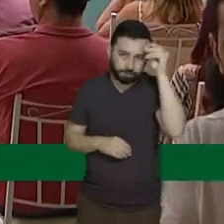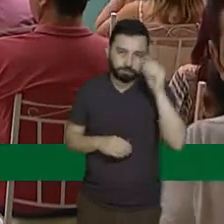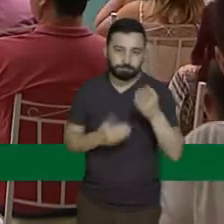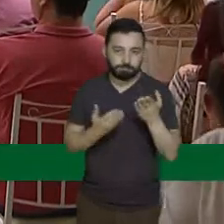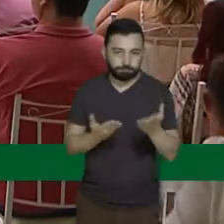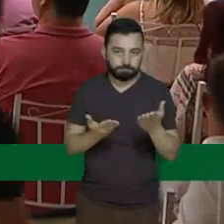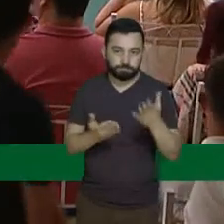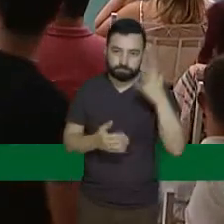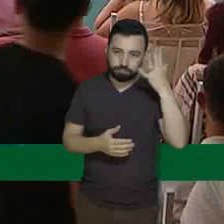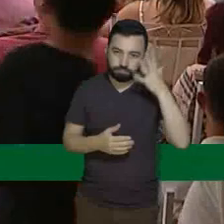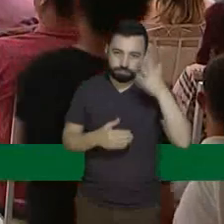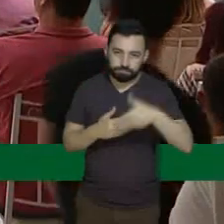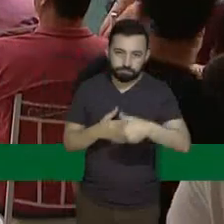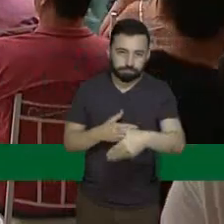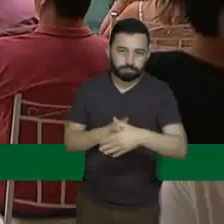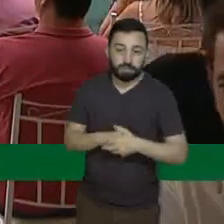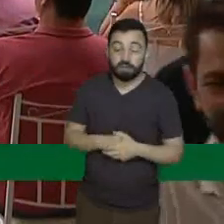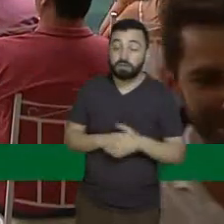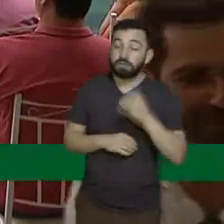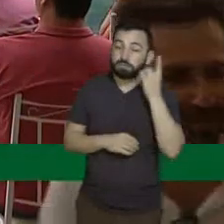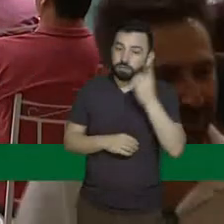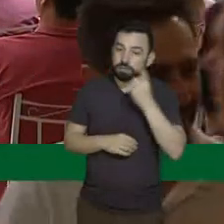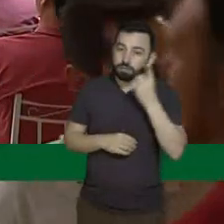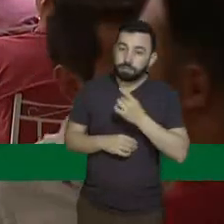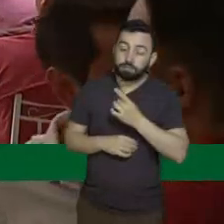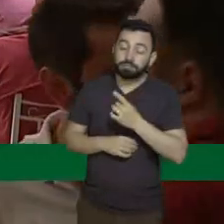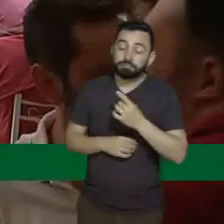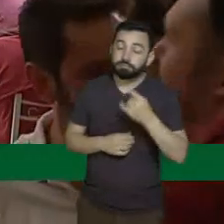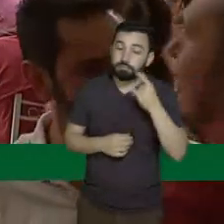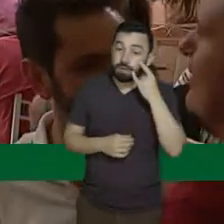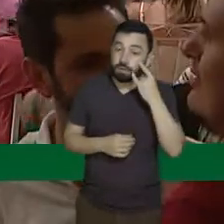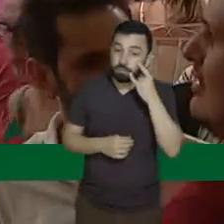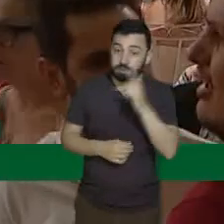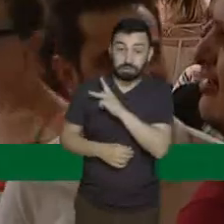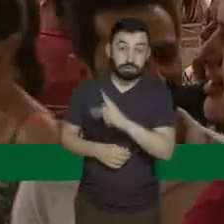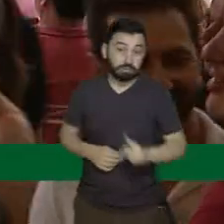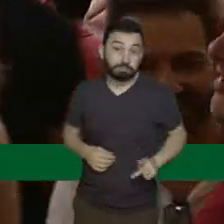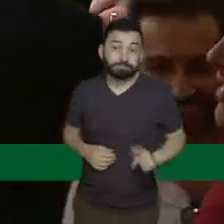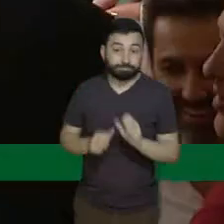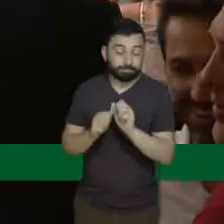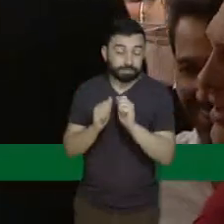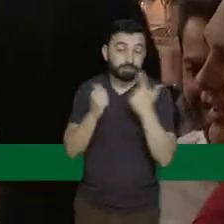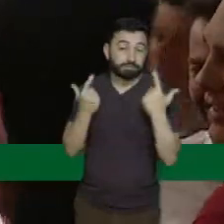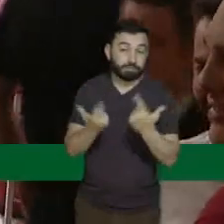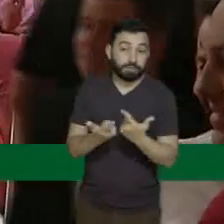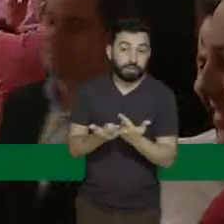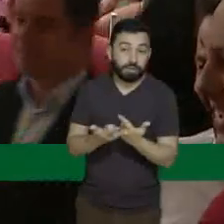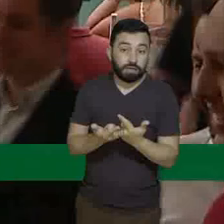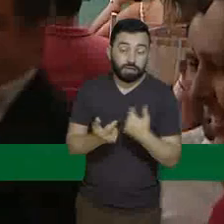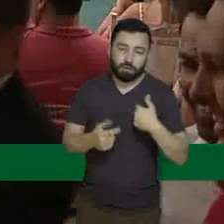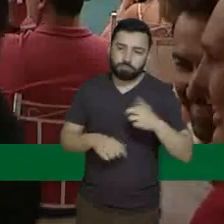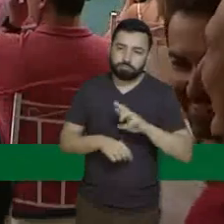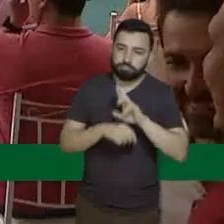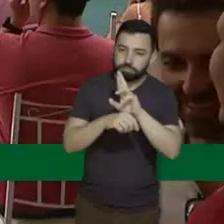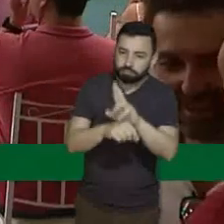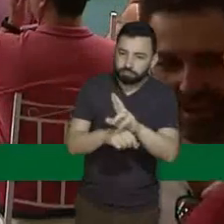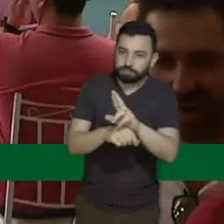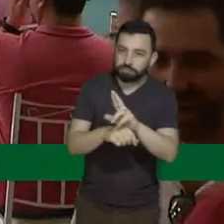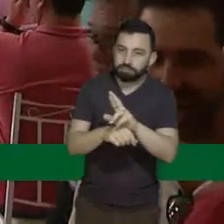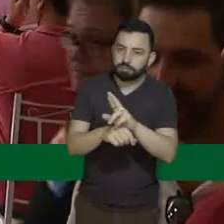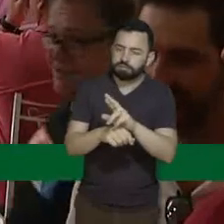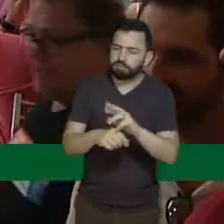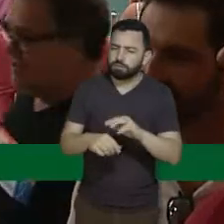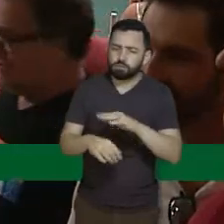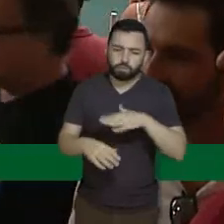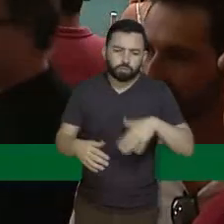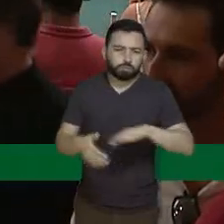Boa tarde, deputado Mauro de Nadal, presidente da Assembleia. Em seu nome, estendo os cumprimentos a todos os